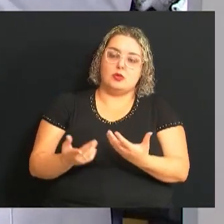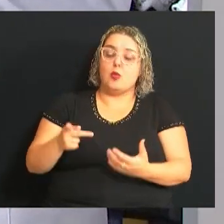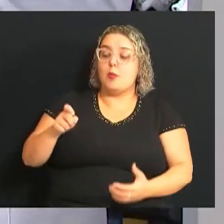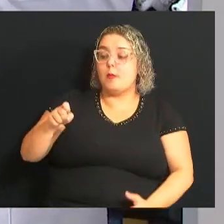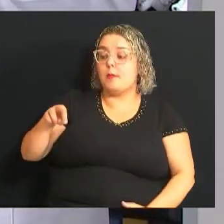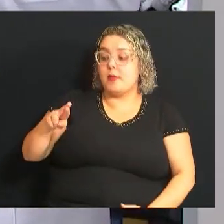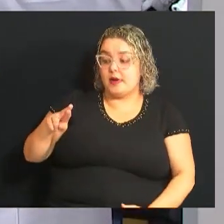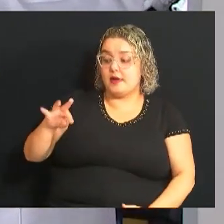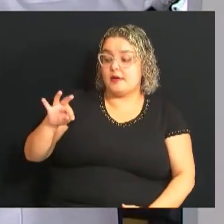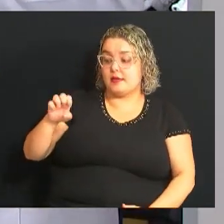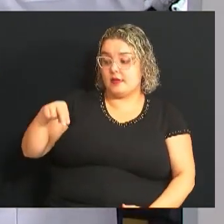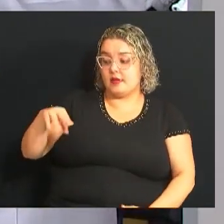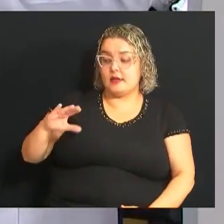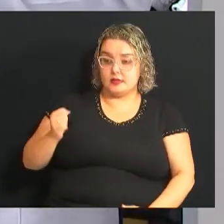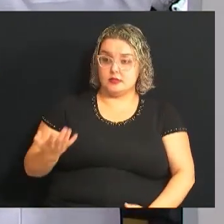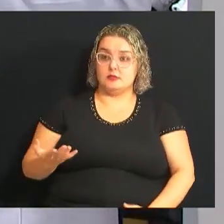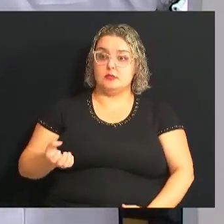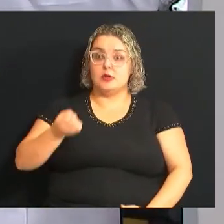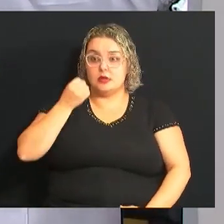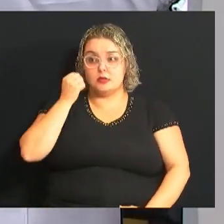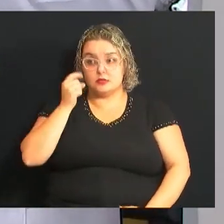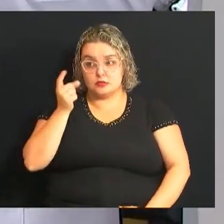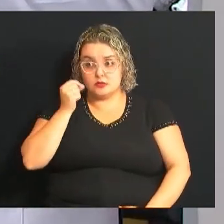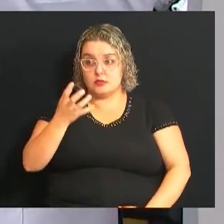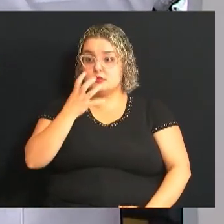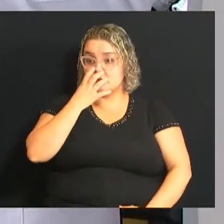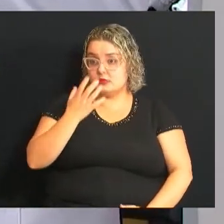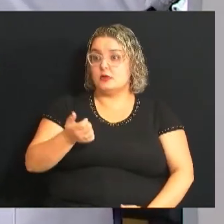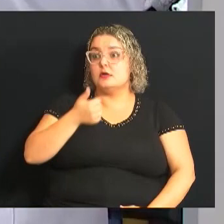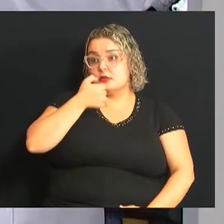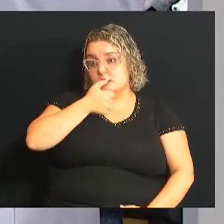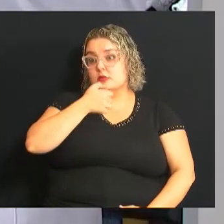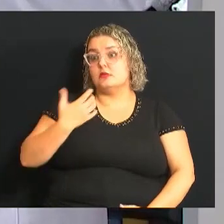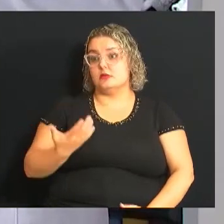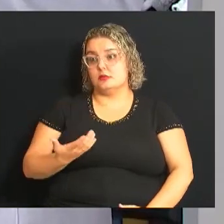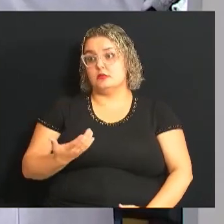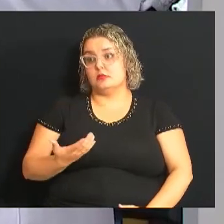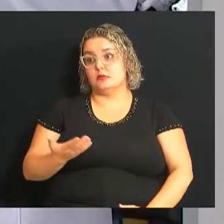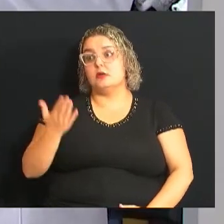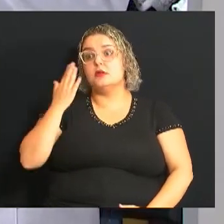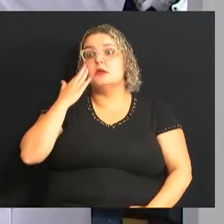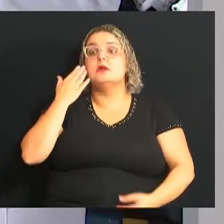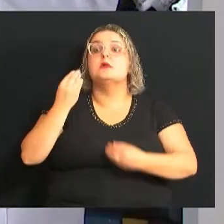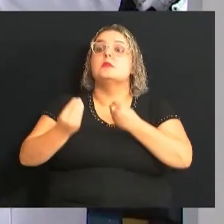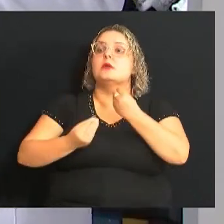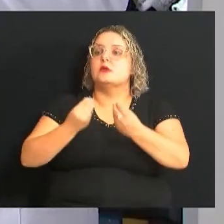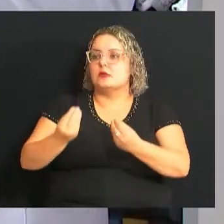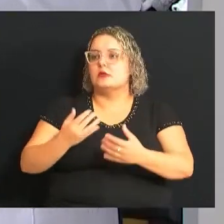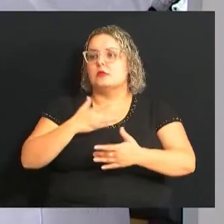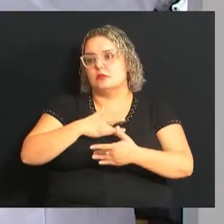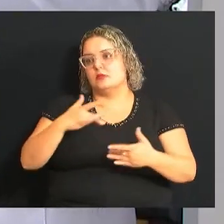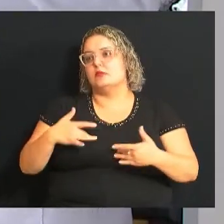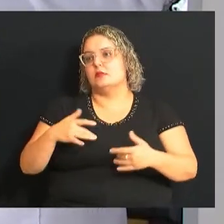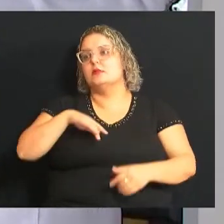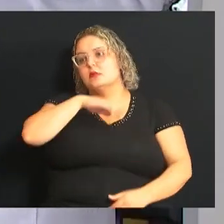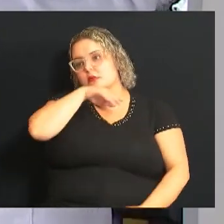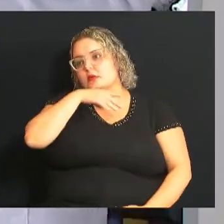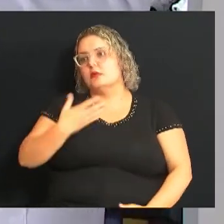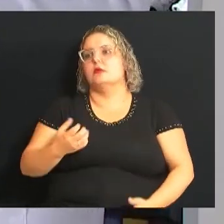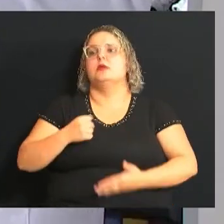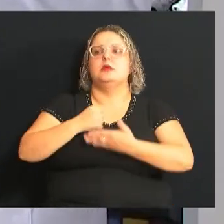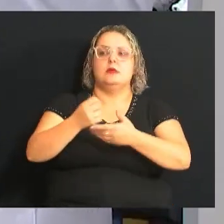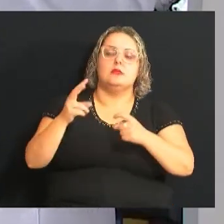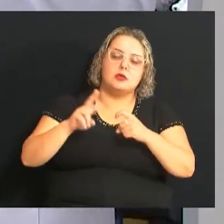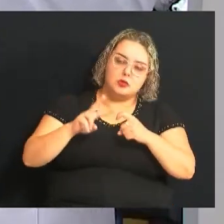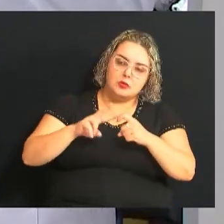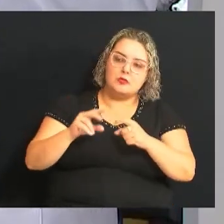os cães como para os gatos. Fazer o jejum e saber realmente como está o estado de saúde do seu animal, né? Levar ao veterinário, fazer